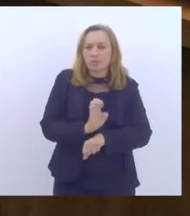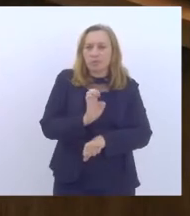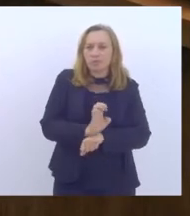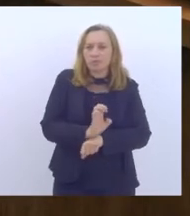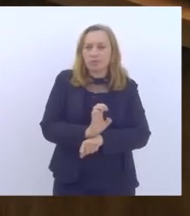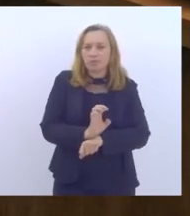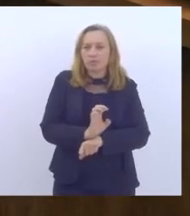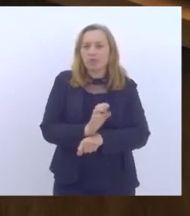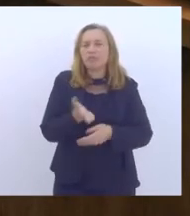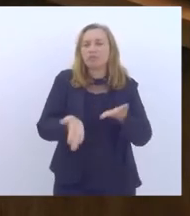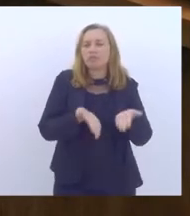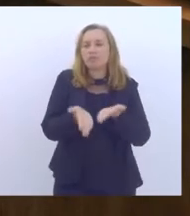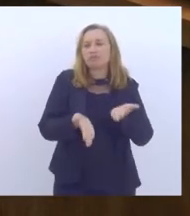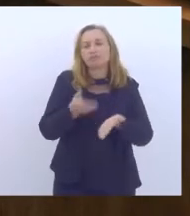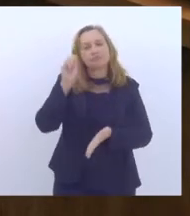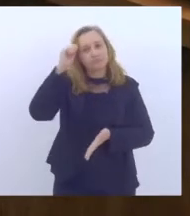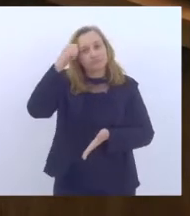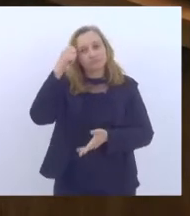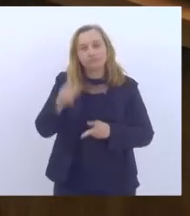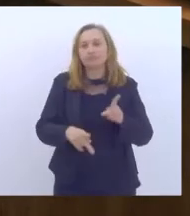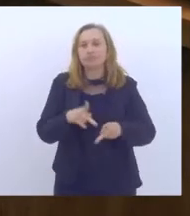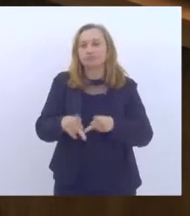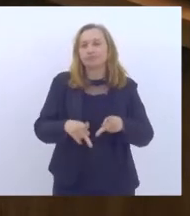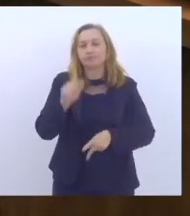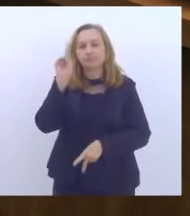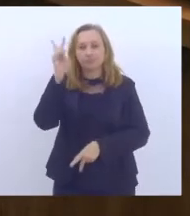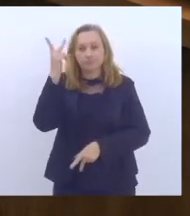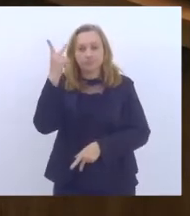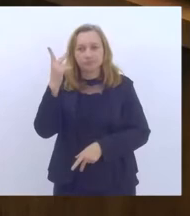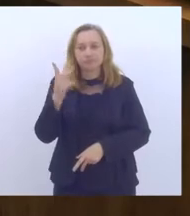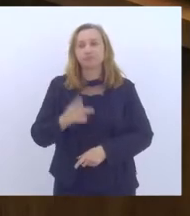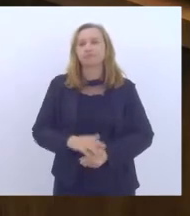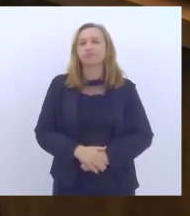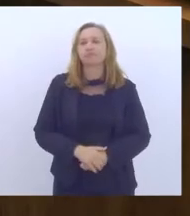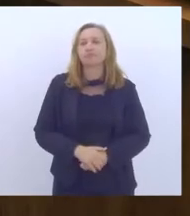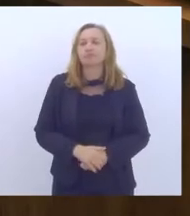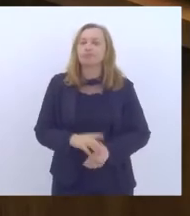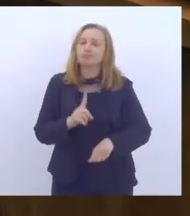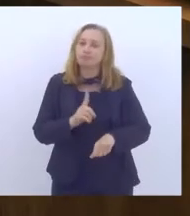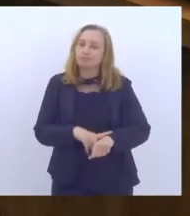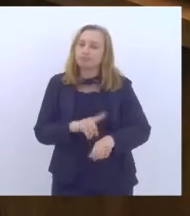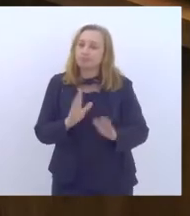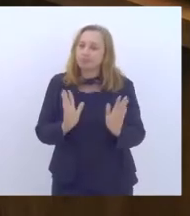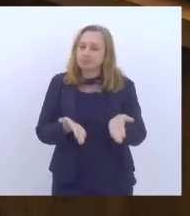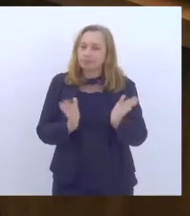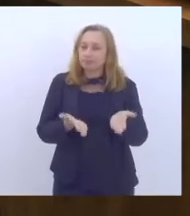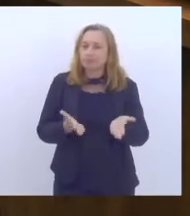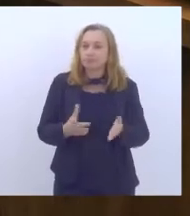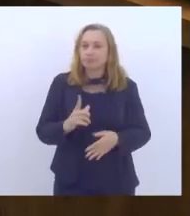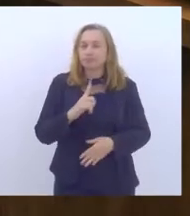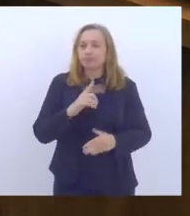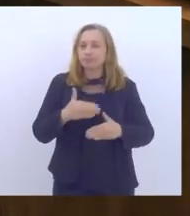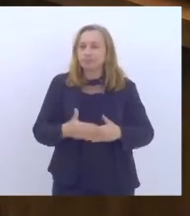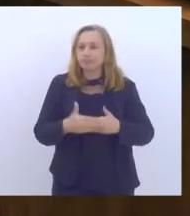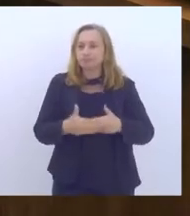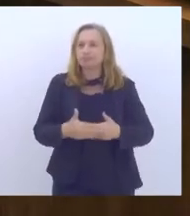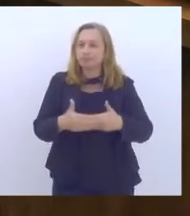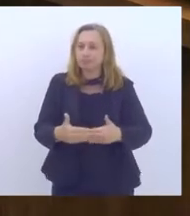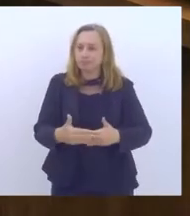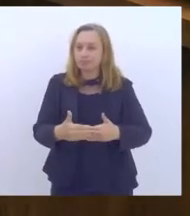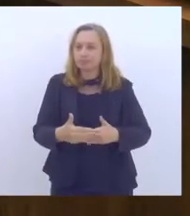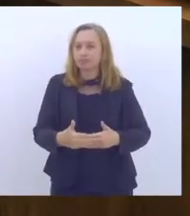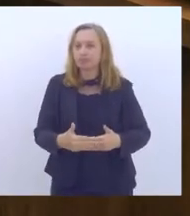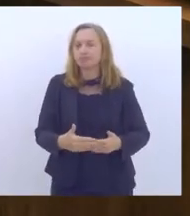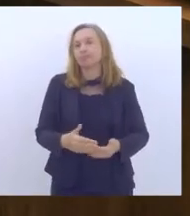trata a população negra historicamente e nesse tempo presente nós temos o avanço do